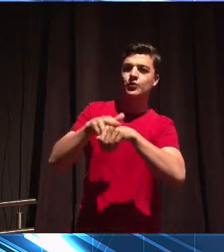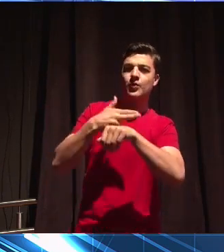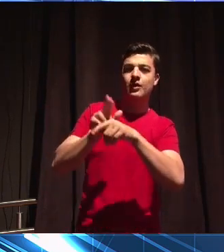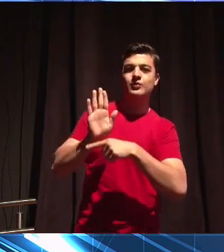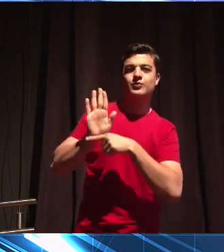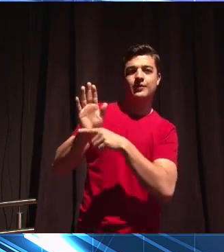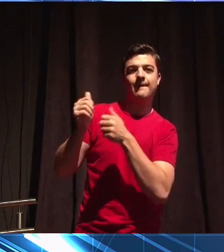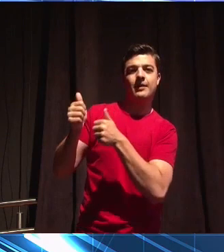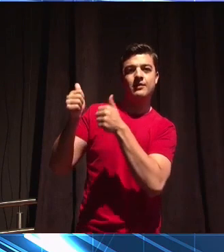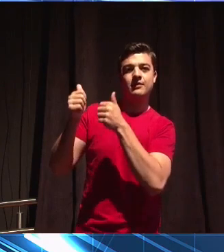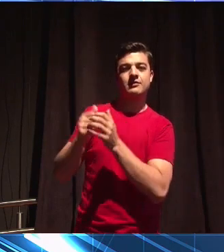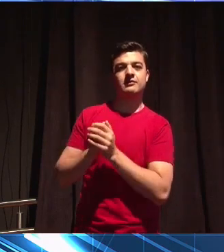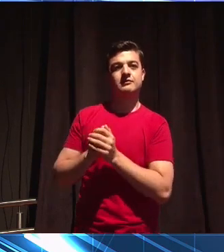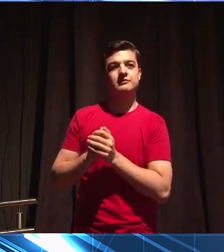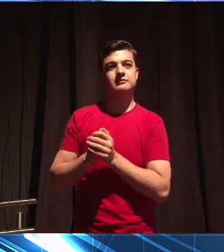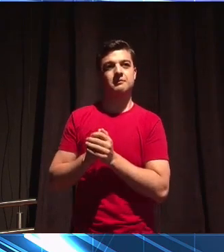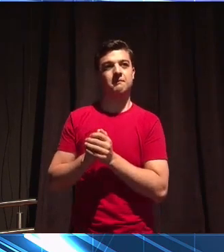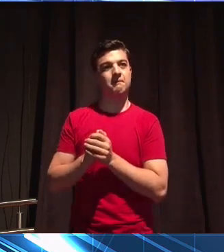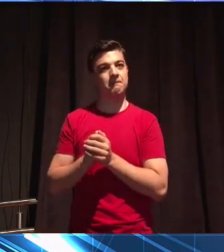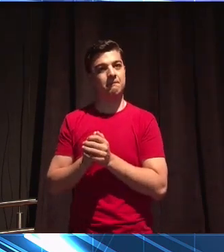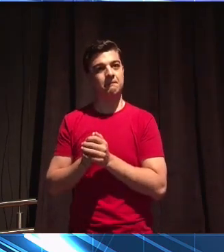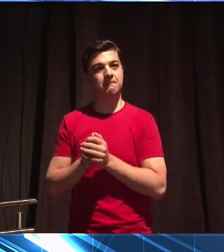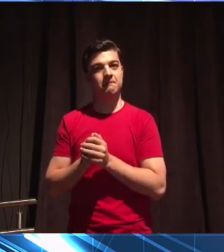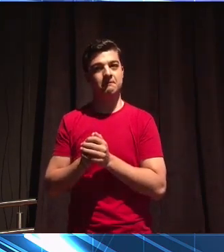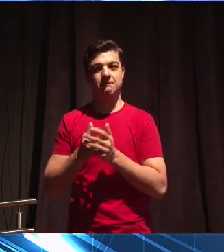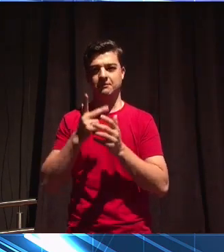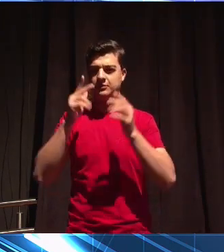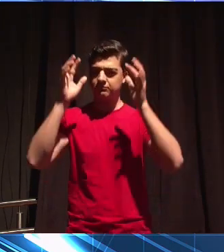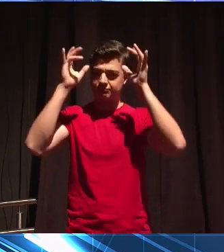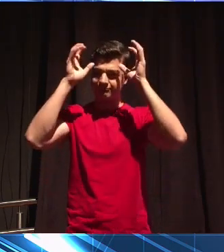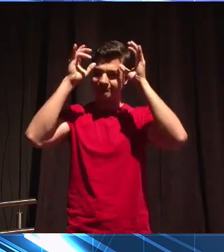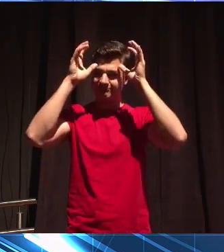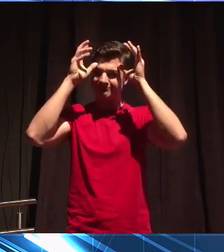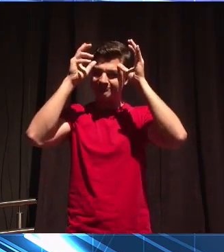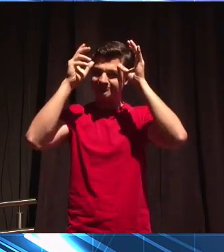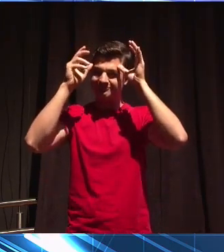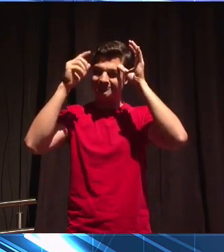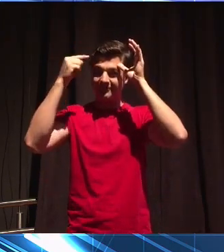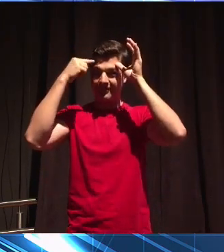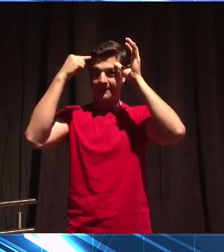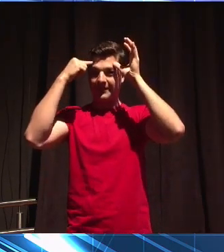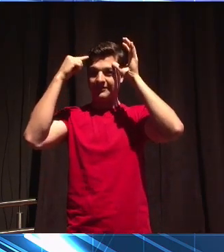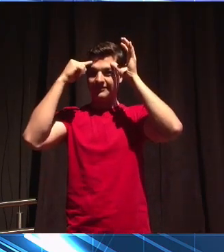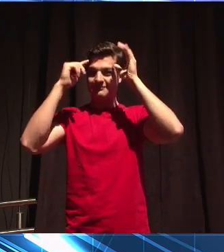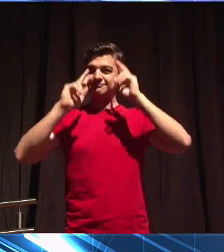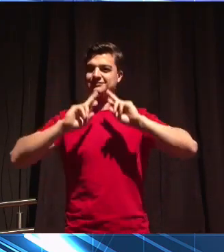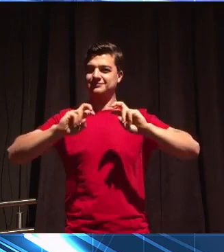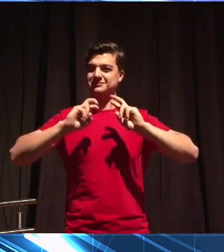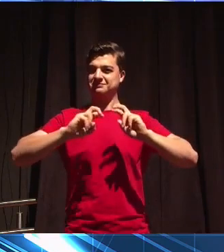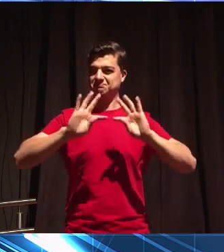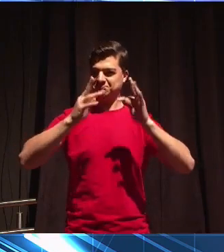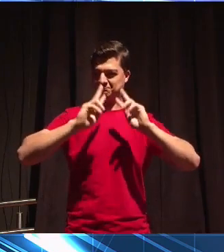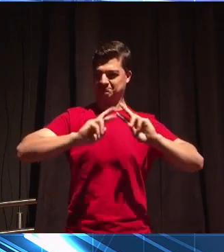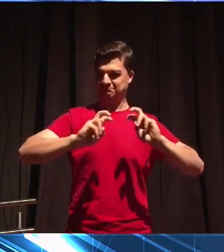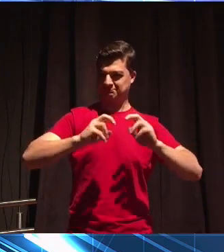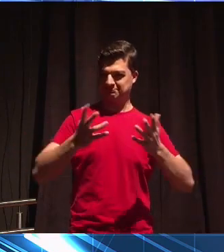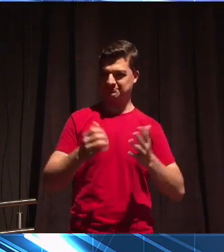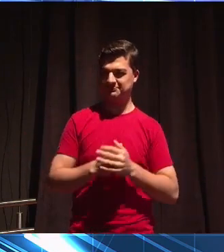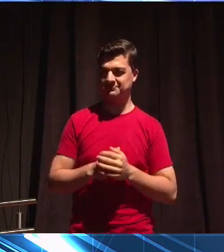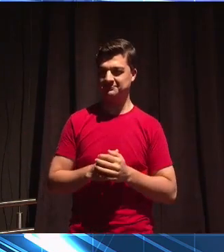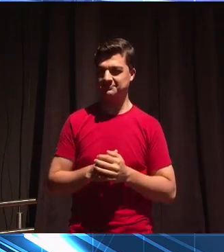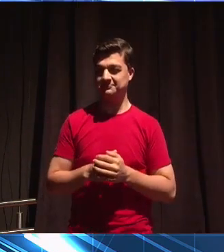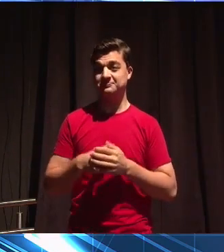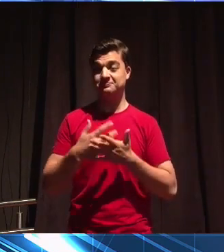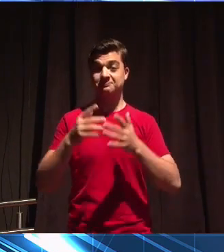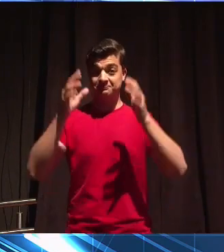dinâmica do que está acontecendo. E essa é uma discussão, por quê? A gente está discutindo neuroprivacidade. Porque a privacidade por si só não